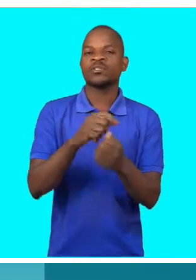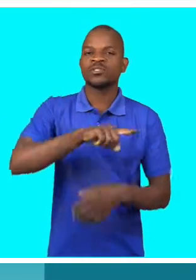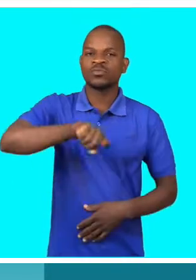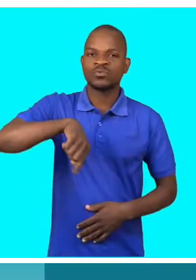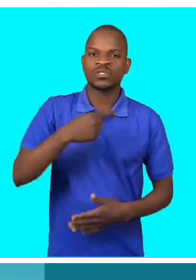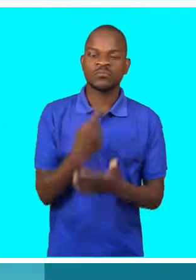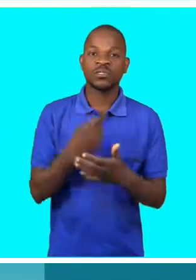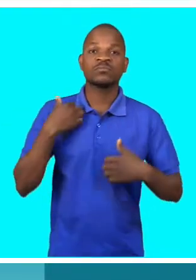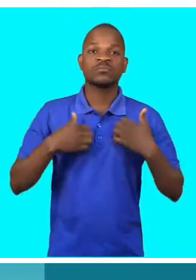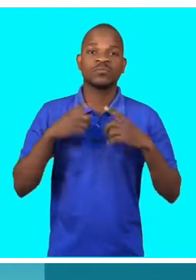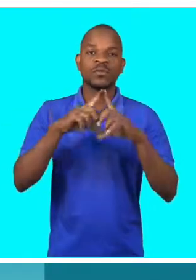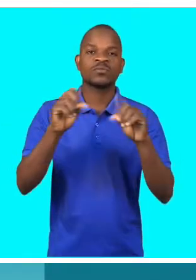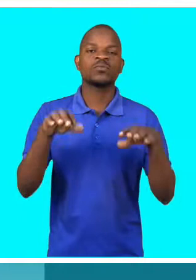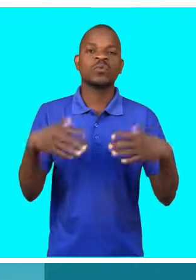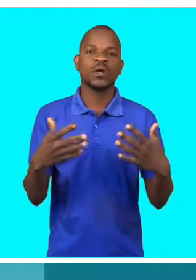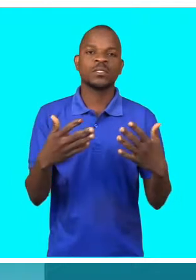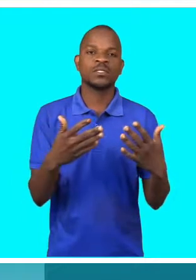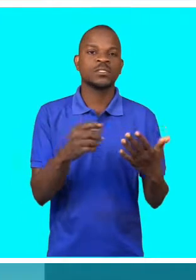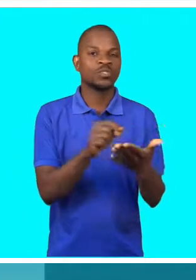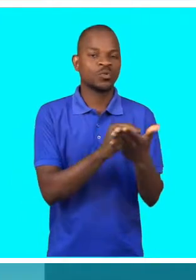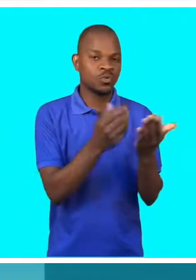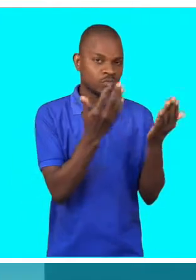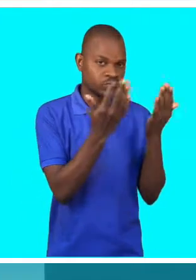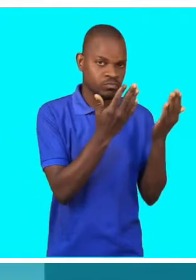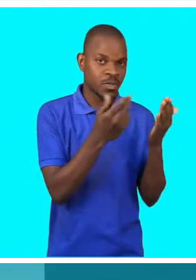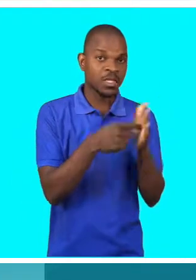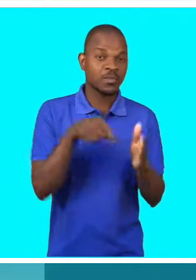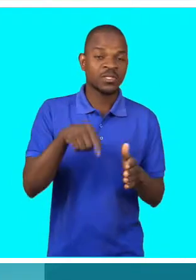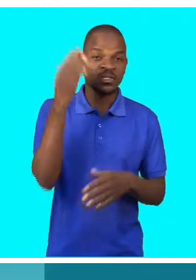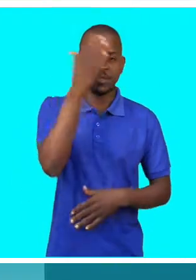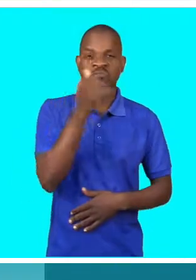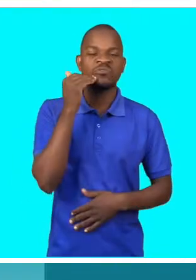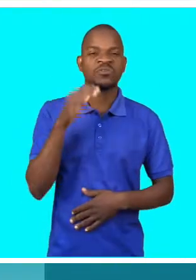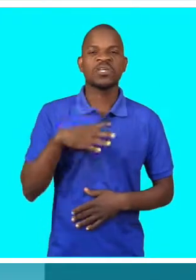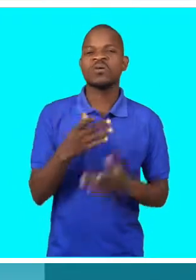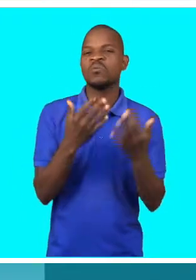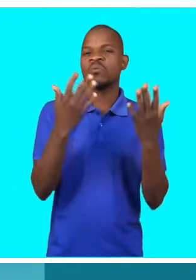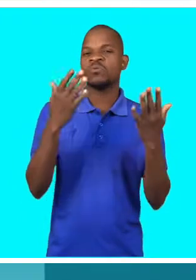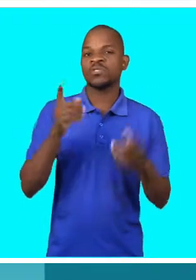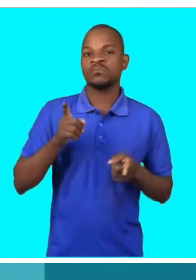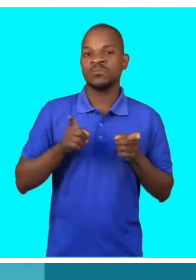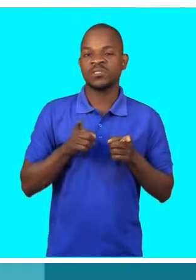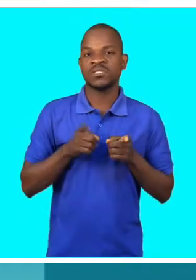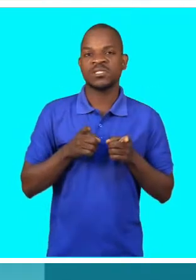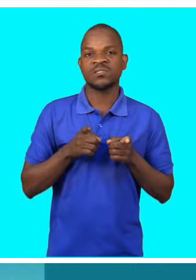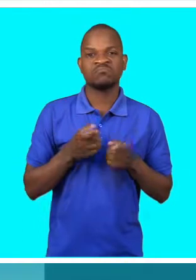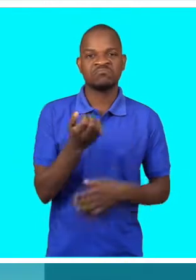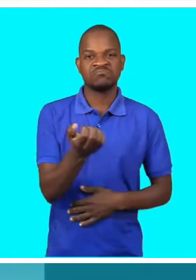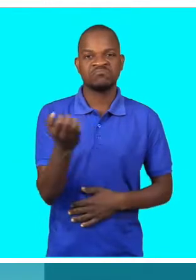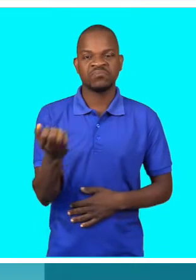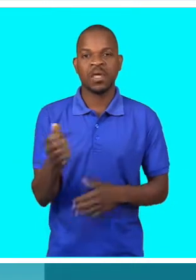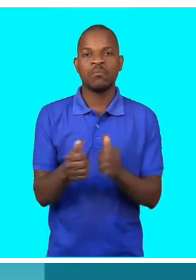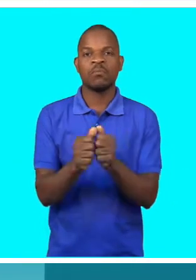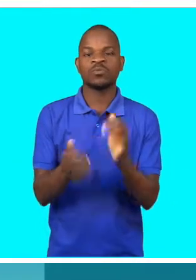esse tipo de situação. Nós temos que estar mais preocupados com o quê? Com a escola. Principalmente aqui tem muitas meninas, muitas menores de